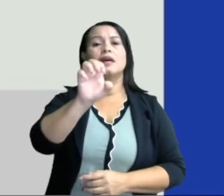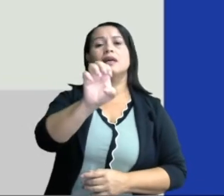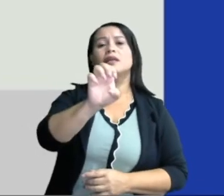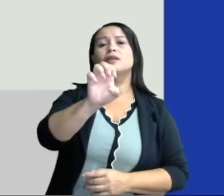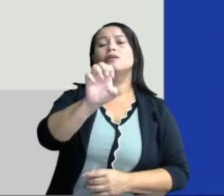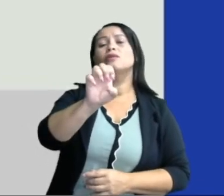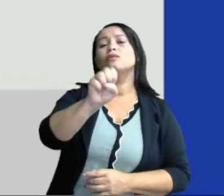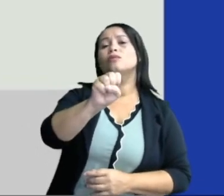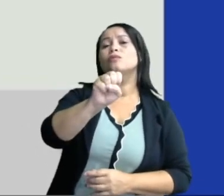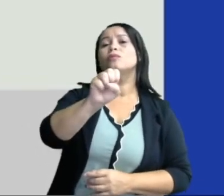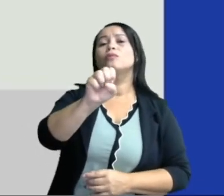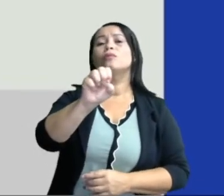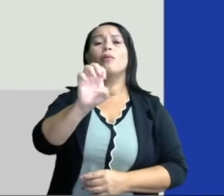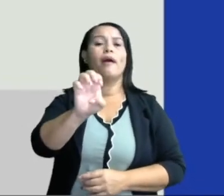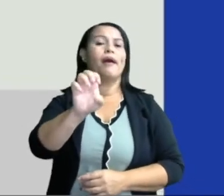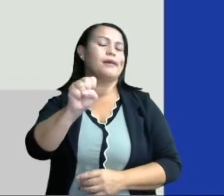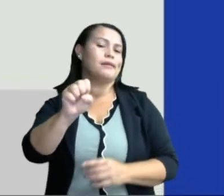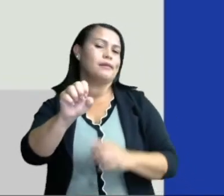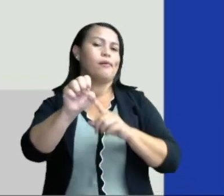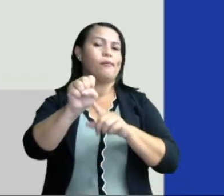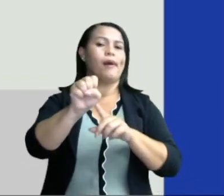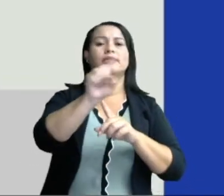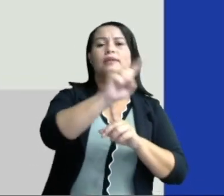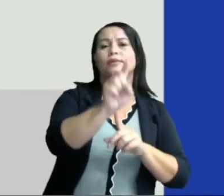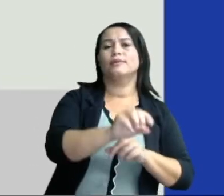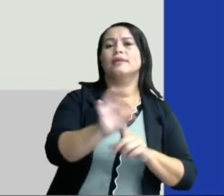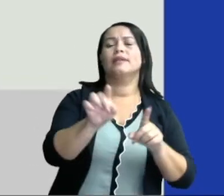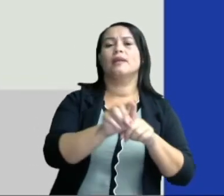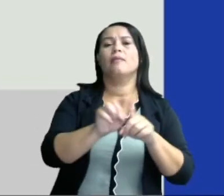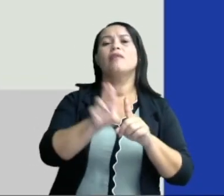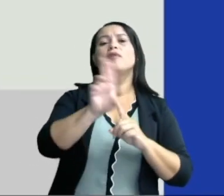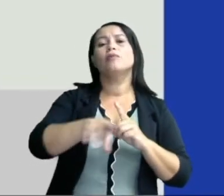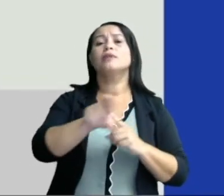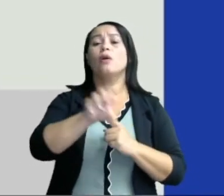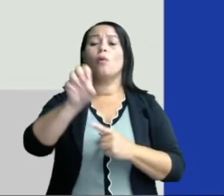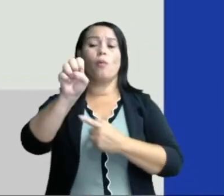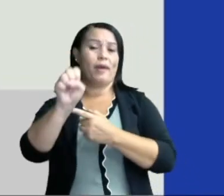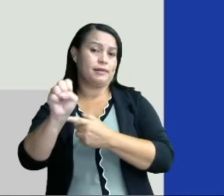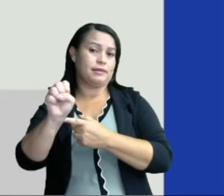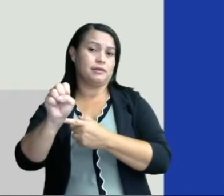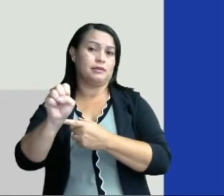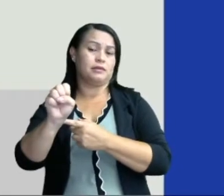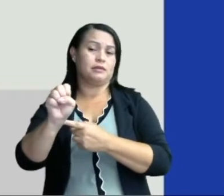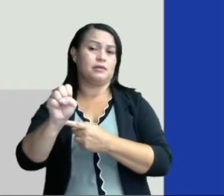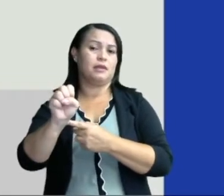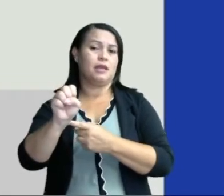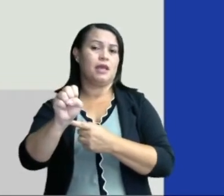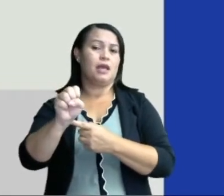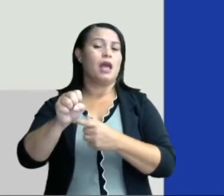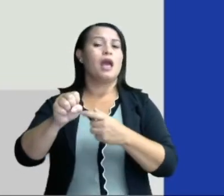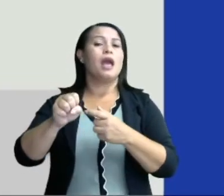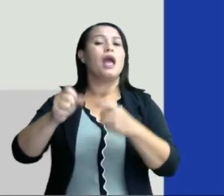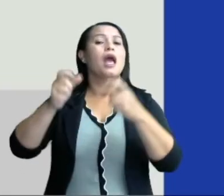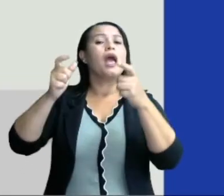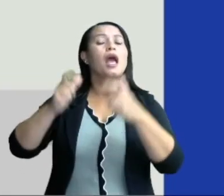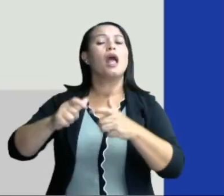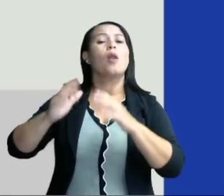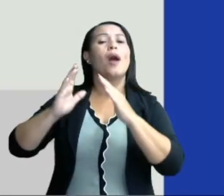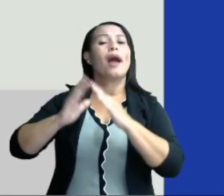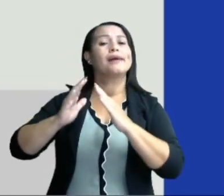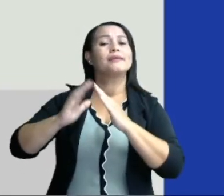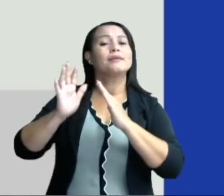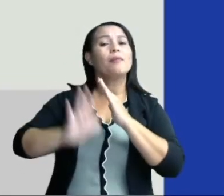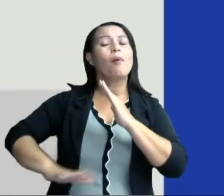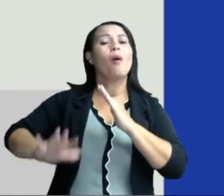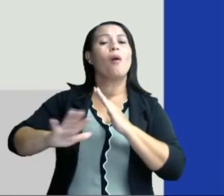do ESA e do ex, com Z e com S. A gente usa com S em nacionalidade,